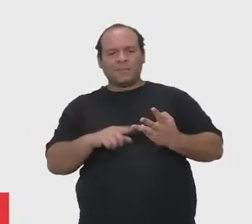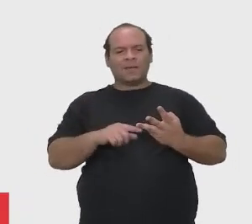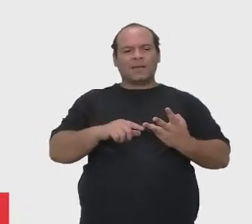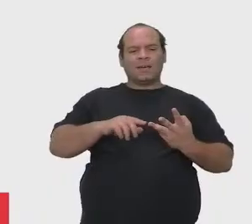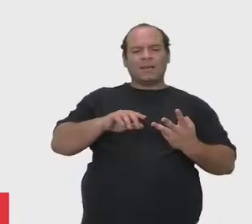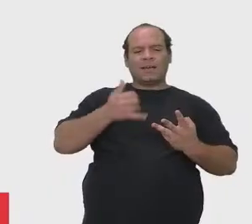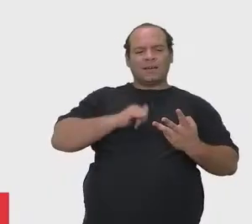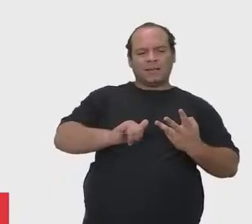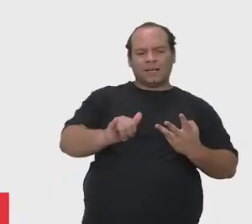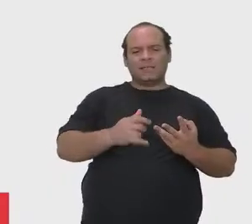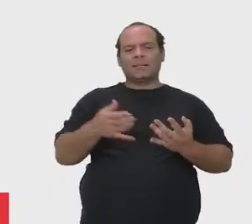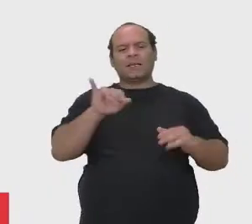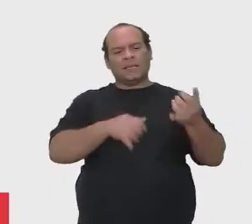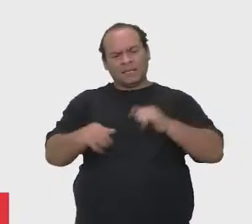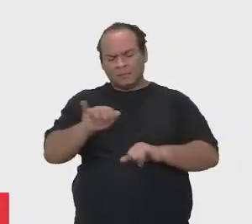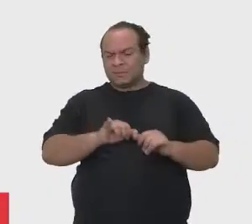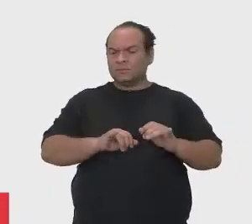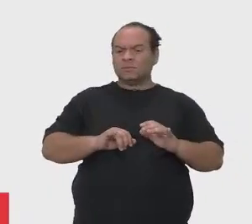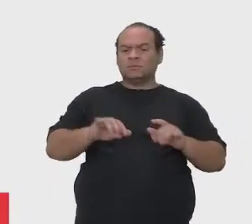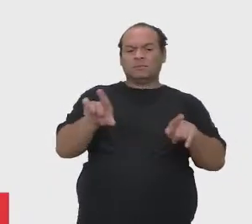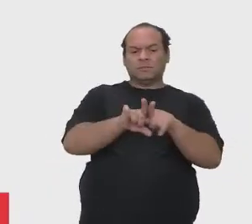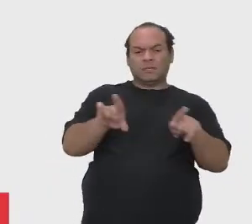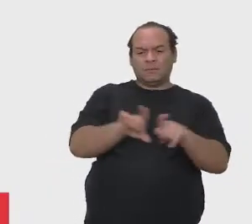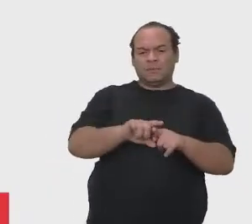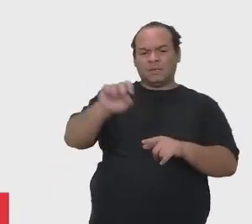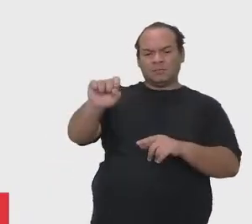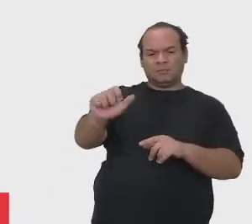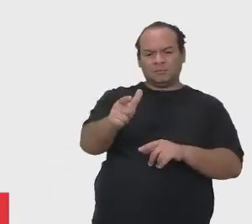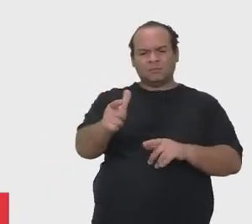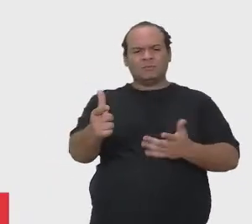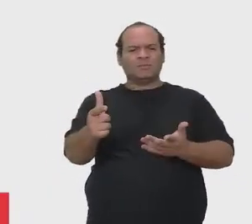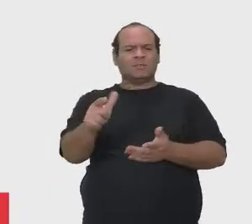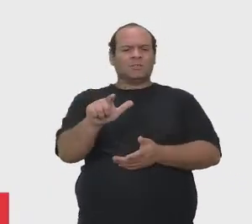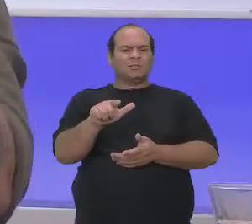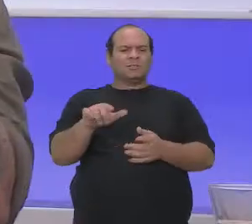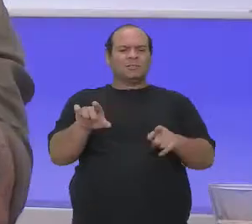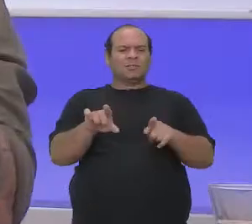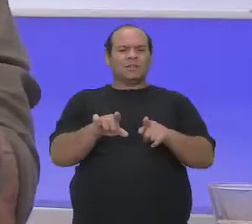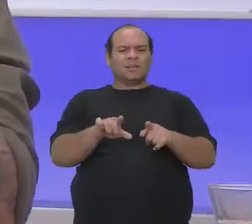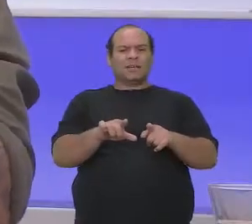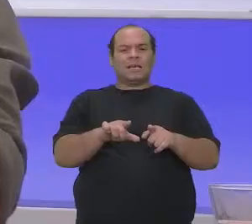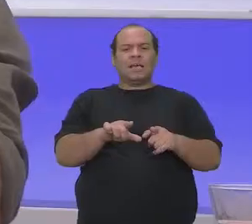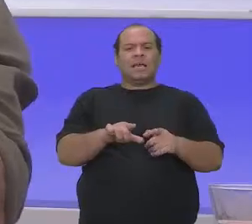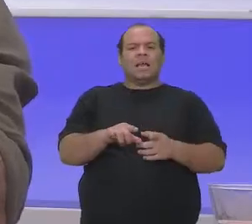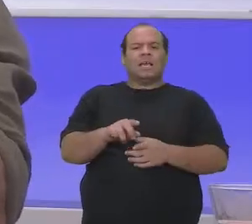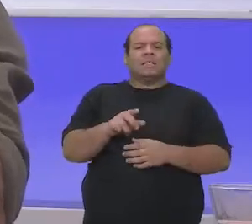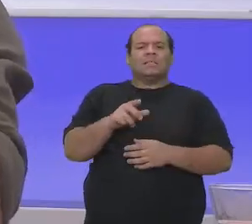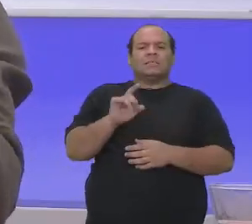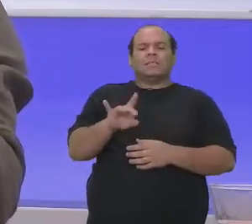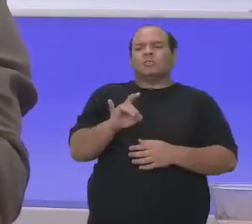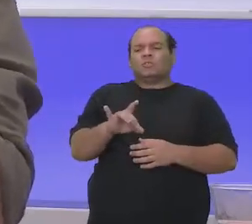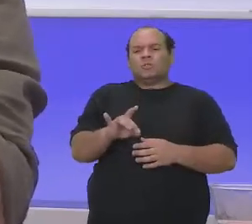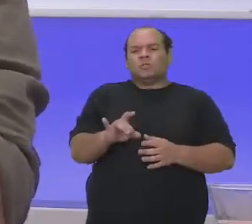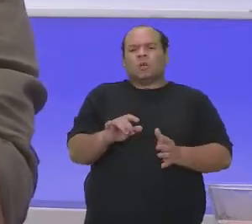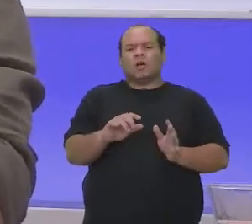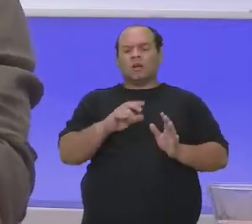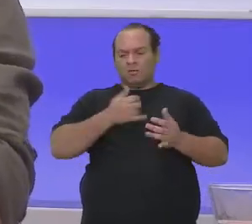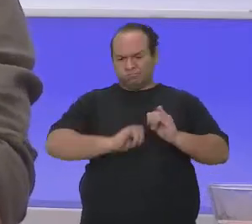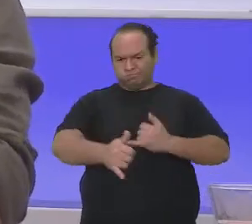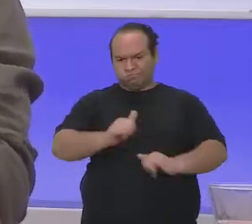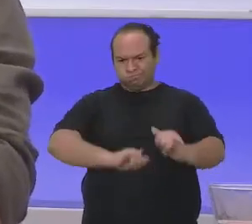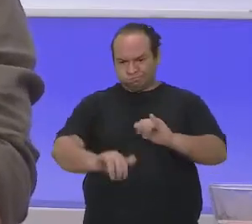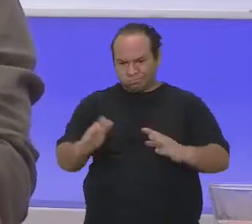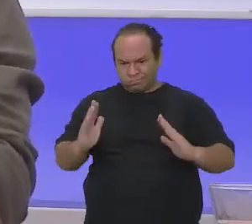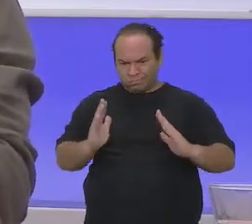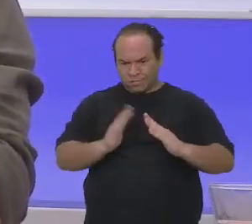química, solar, entre todas essas que a gente colocou aqui no slide, mas o que é importante destacar? Energia não é só energia elétrica, que é o que chega nas